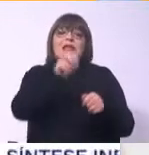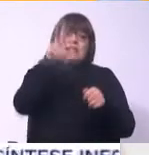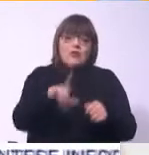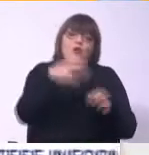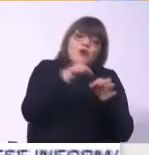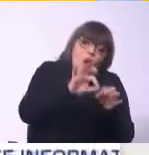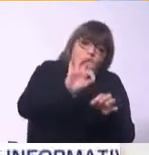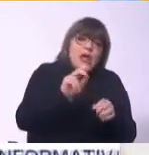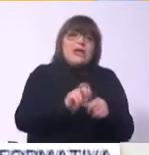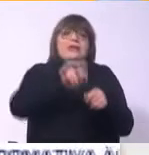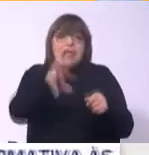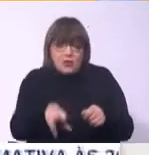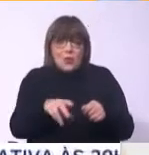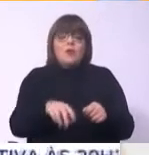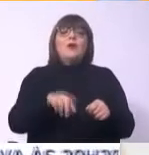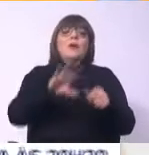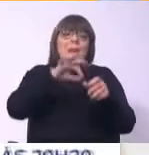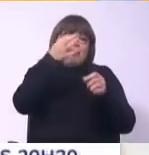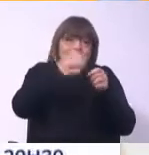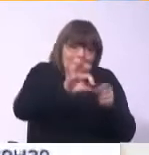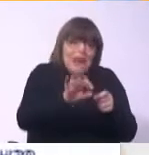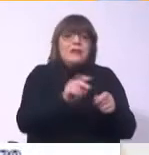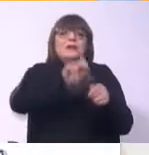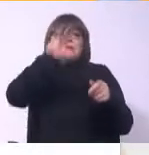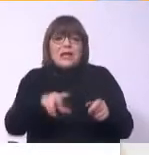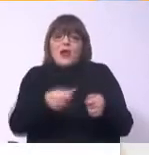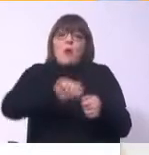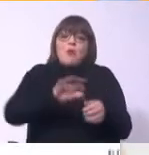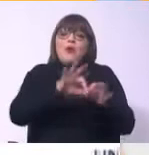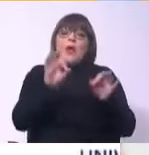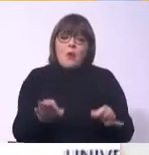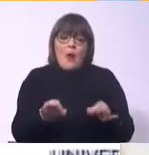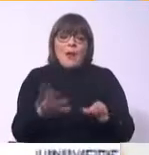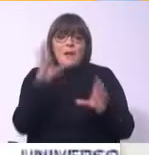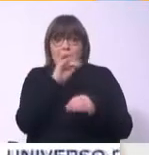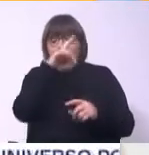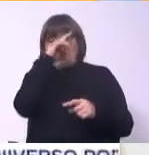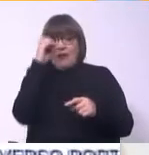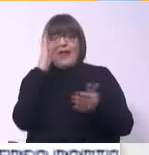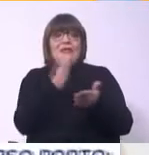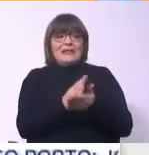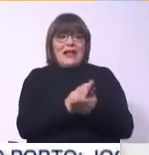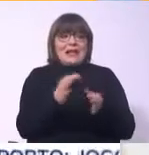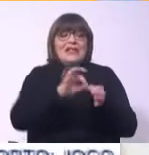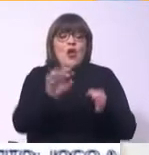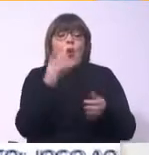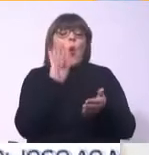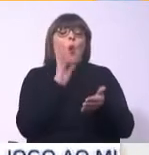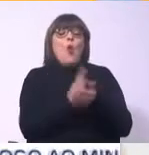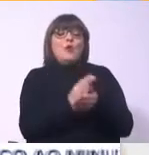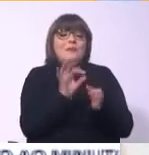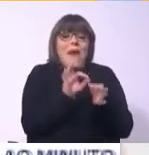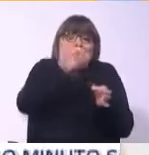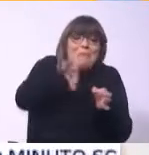tirando a outra, e ela ia saltando sempre, com cada vez mais dificuldade. Até que retirou a última pata à